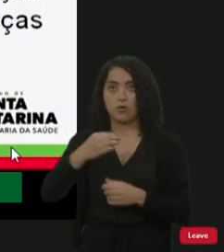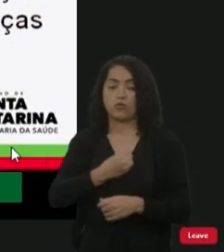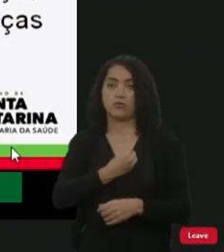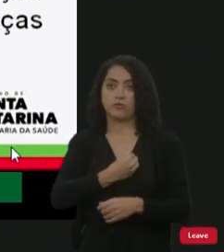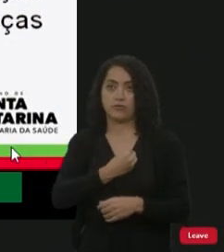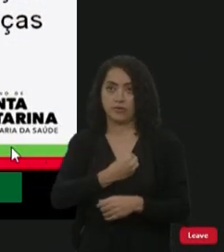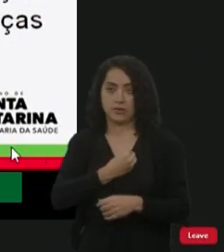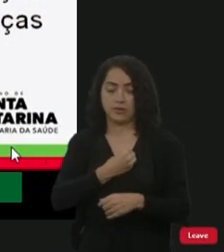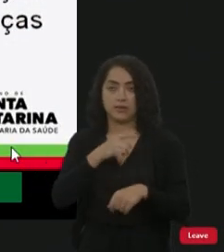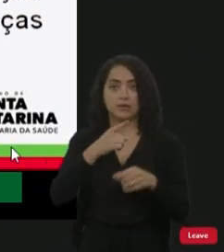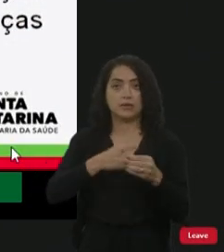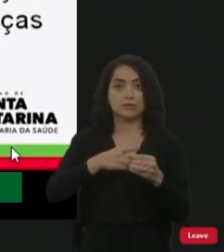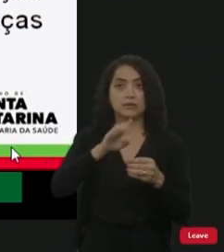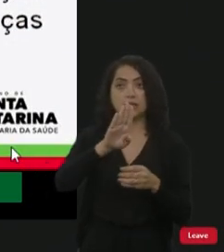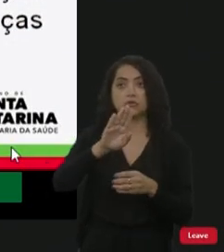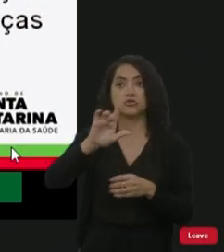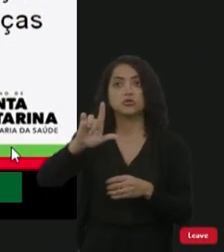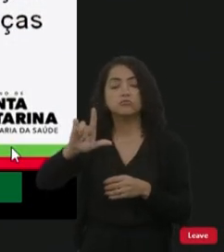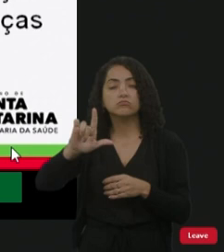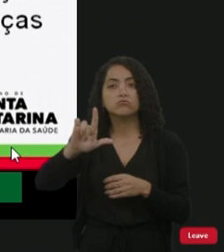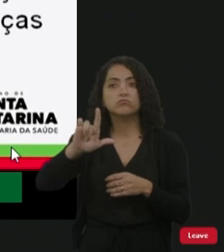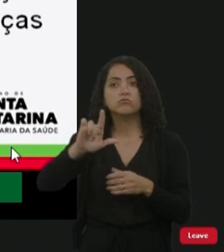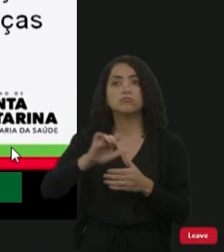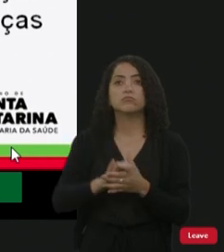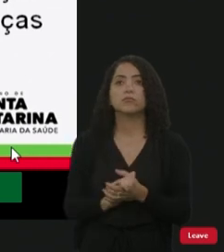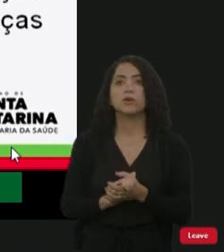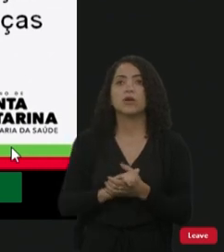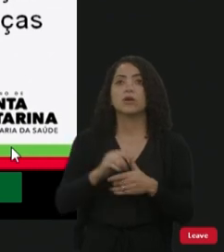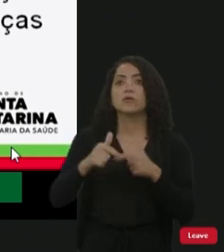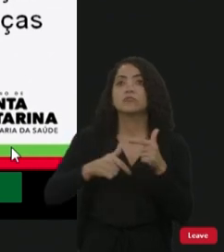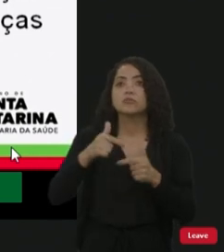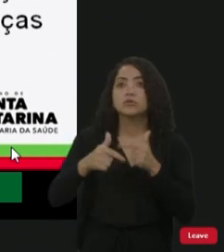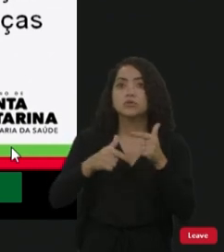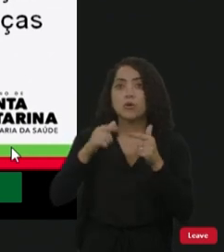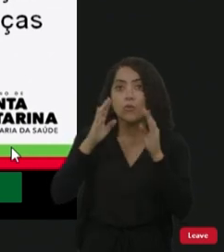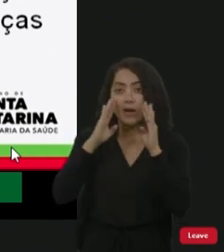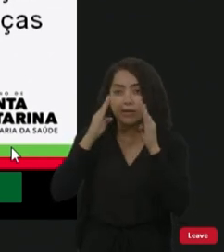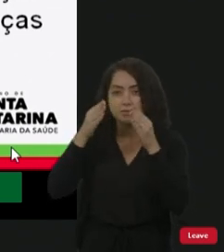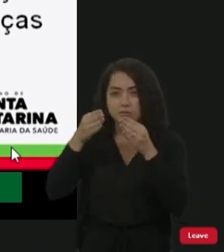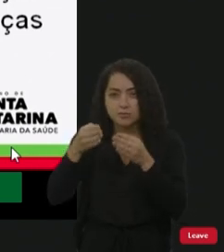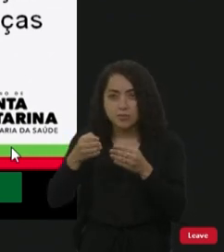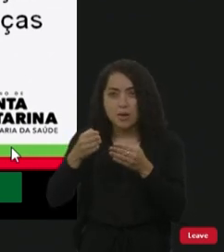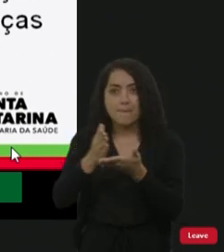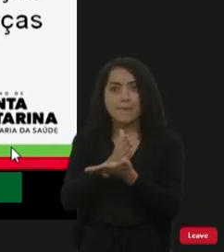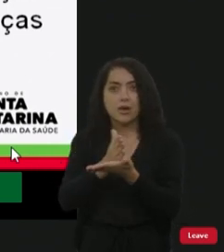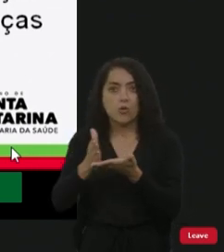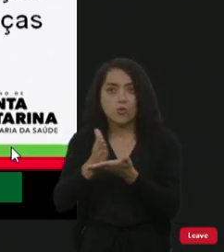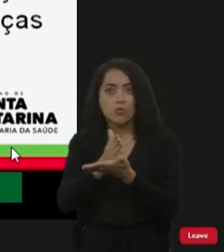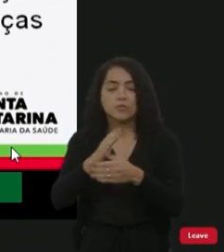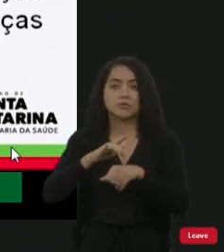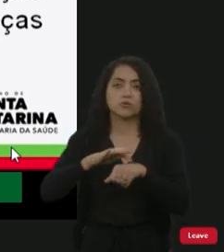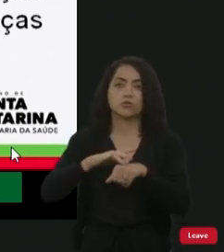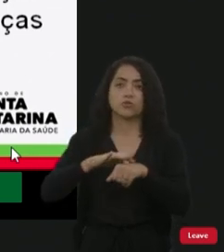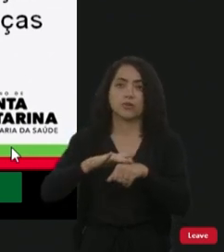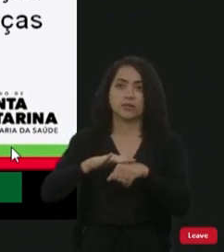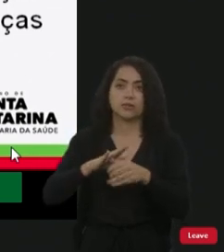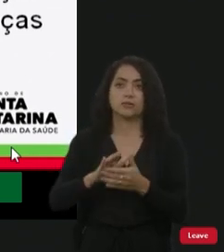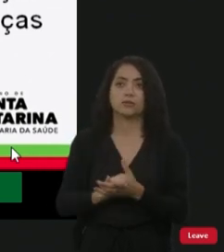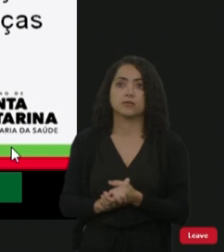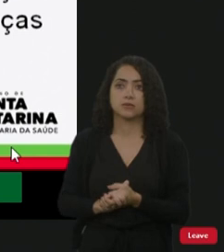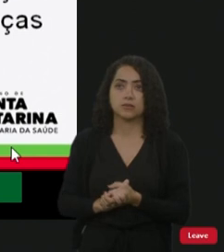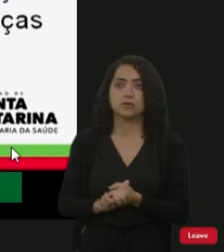a habilitação dele, mas é como serviço de atenção especializada para algumas patologias, que são os erros